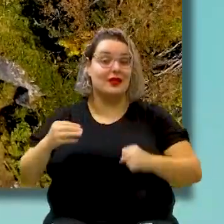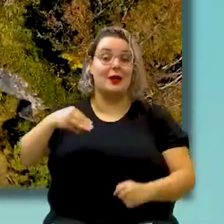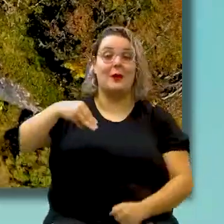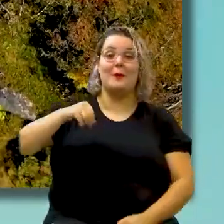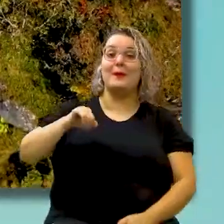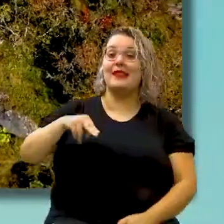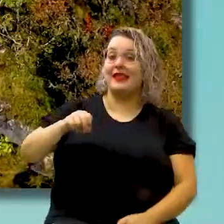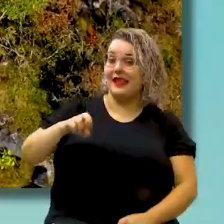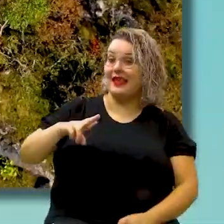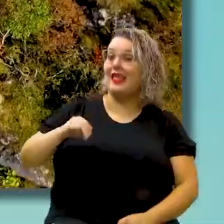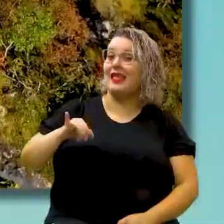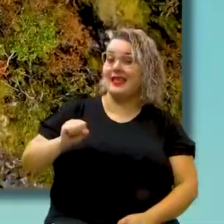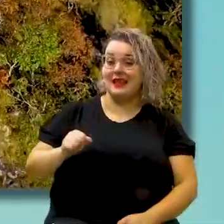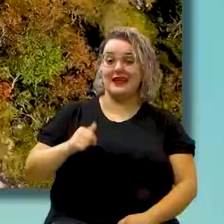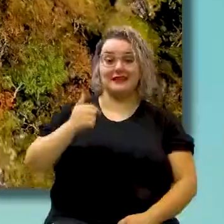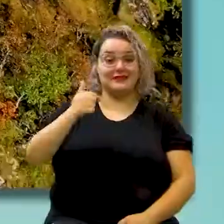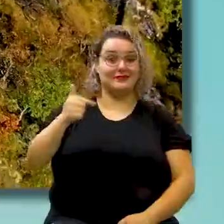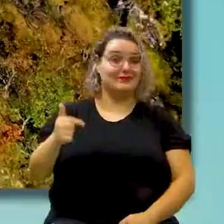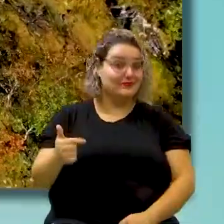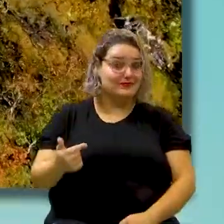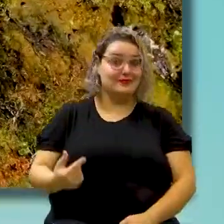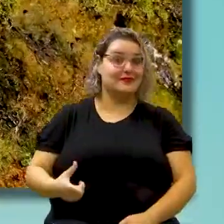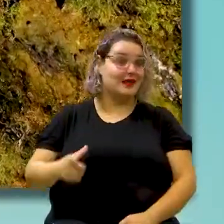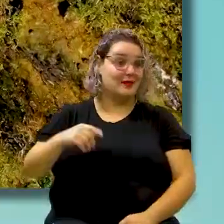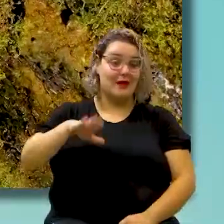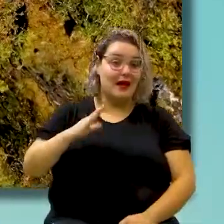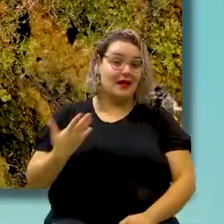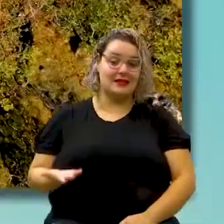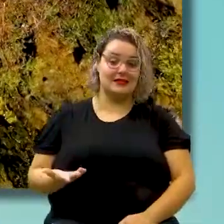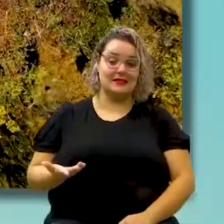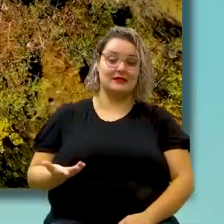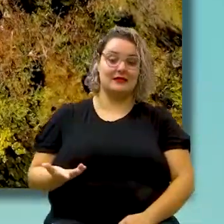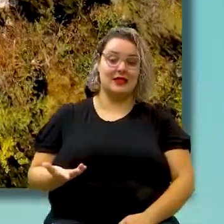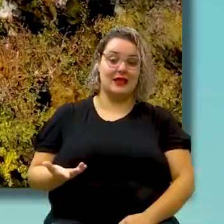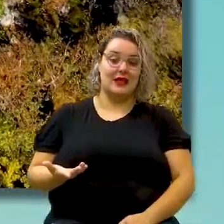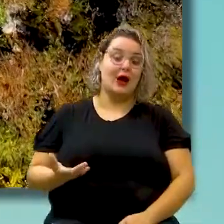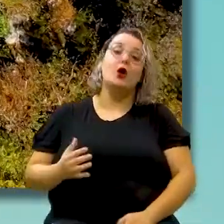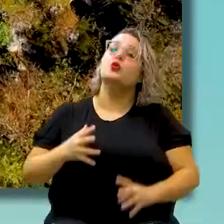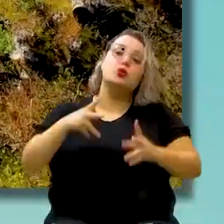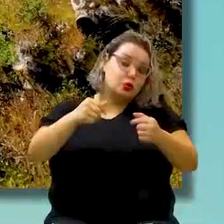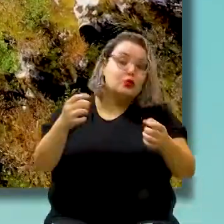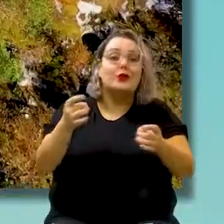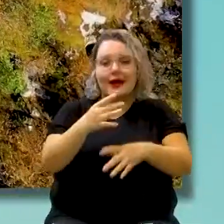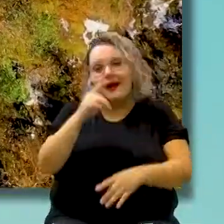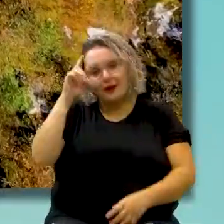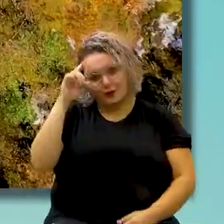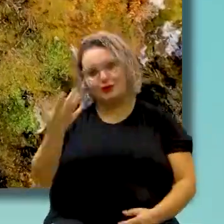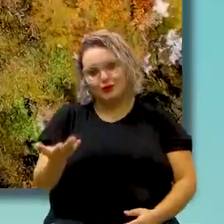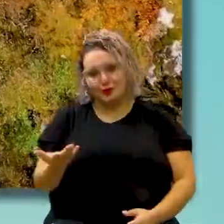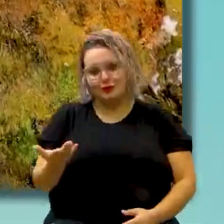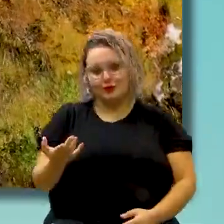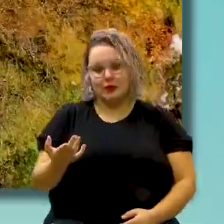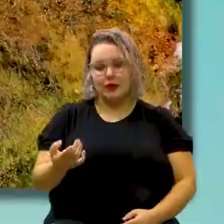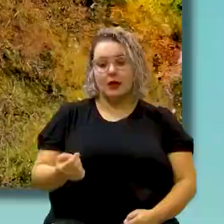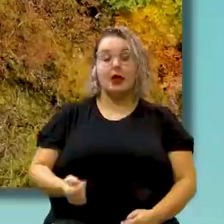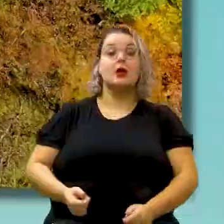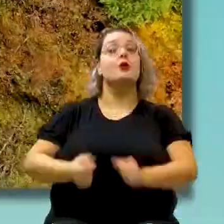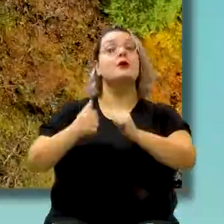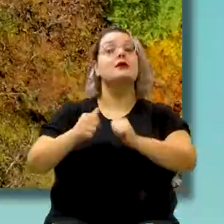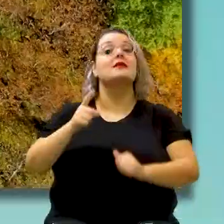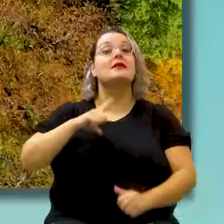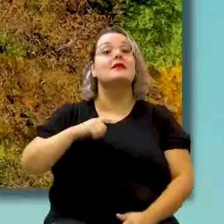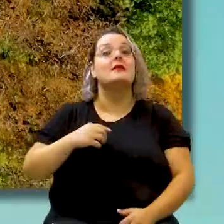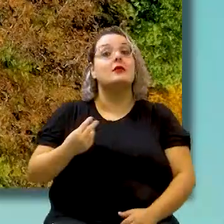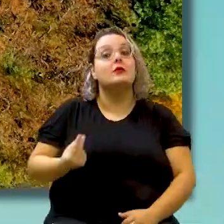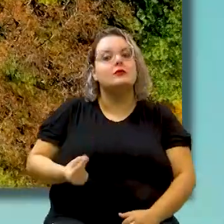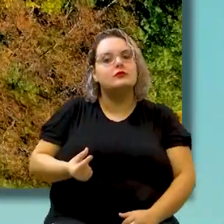marcada para deixarem de existir, a Terra não é infinita, nem os recursos são infinitos, né? Então, um benefício é a gente ter mais duração